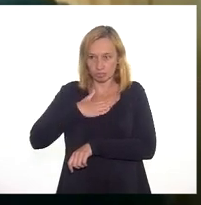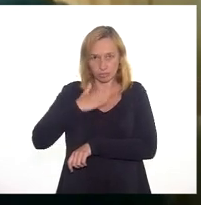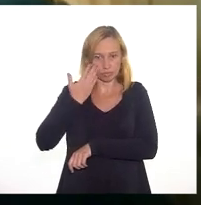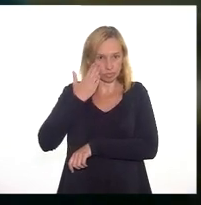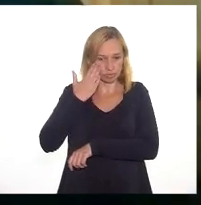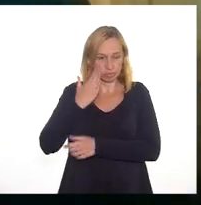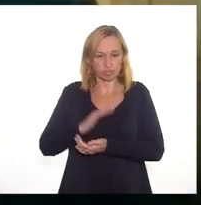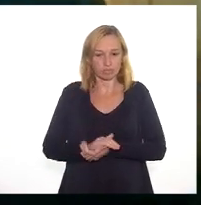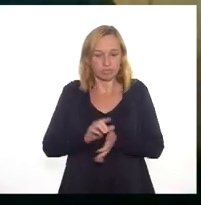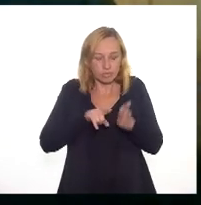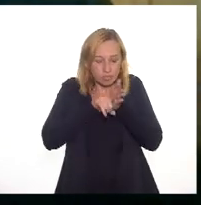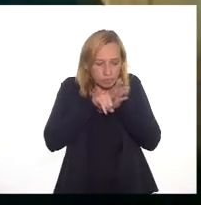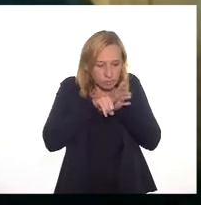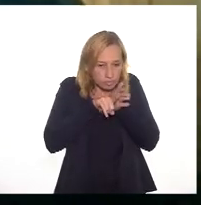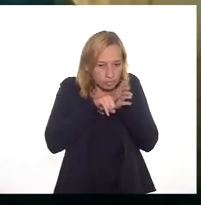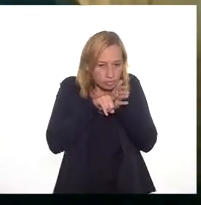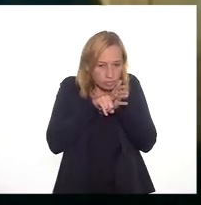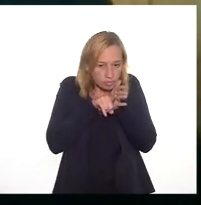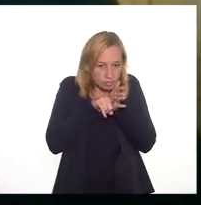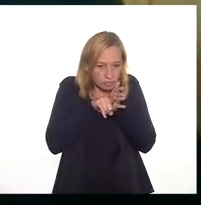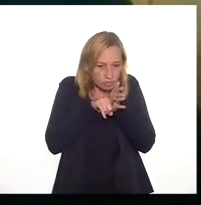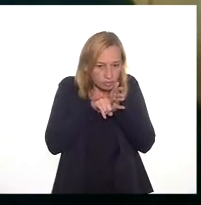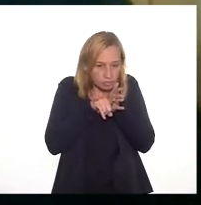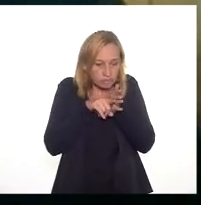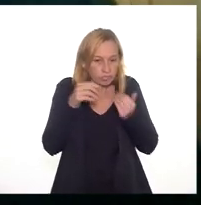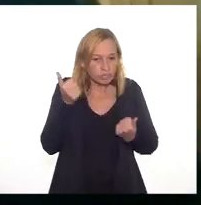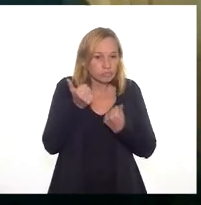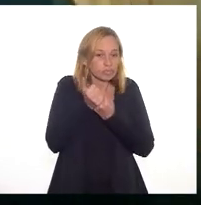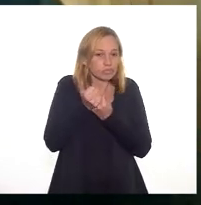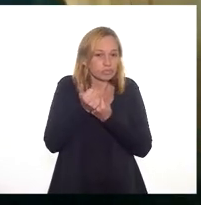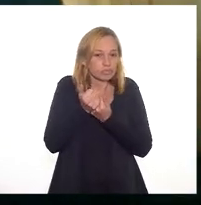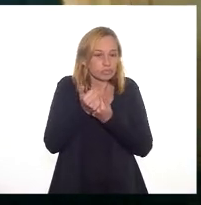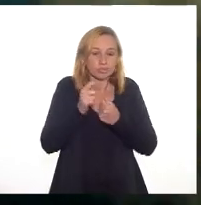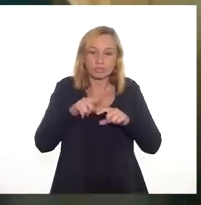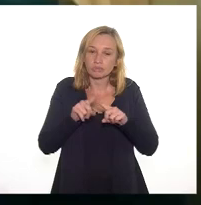entendimento, fiscalizar, apoiar,